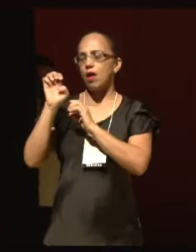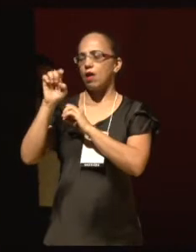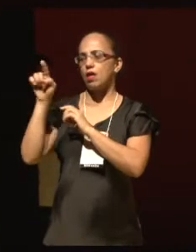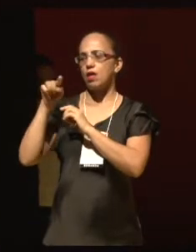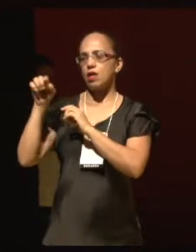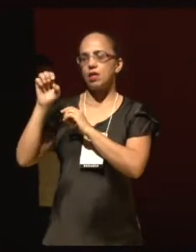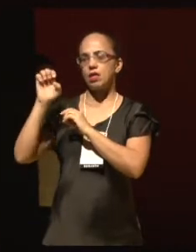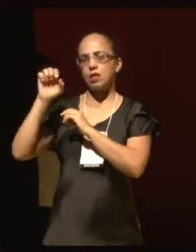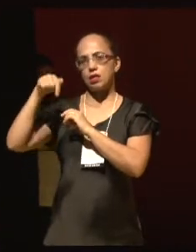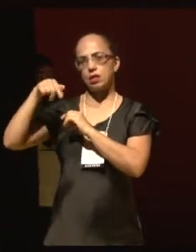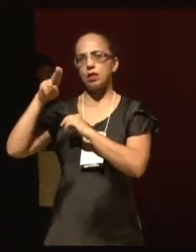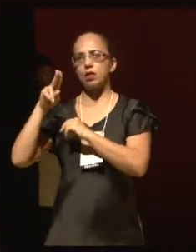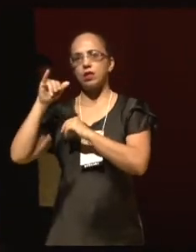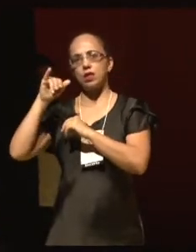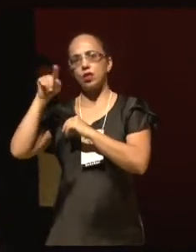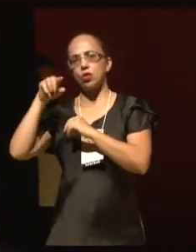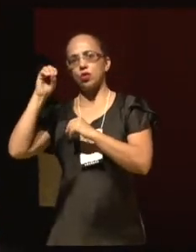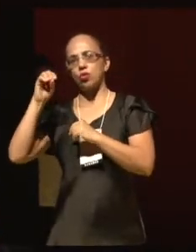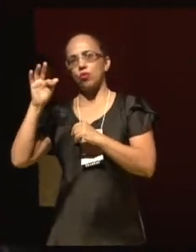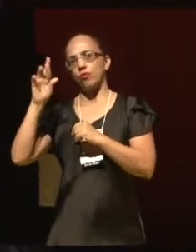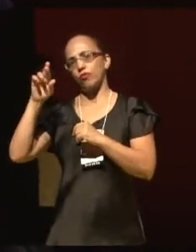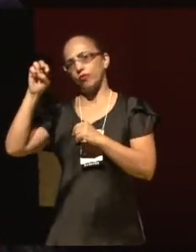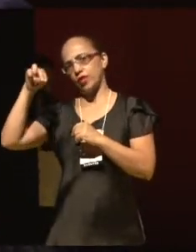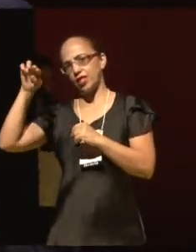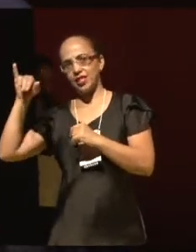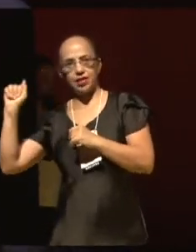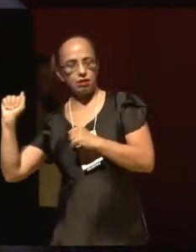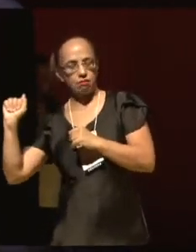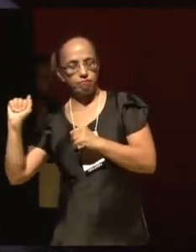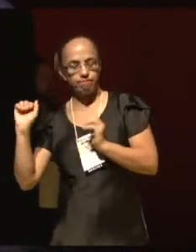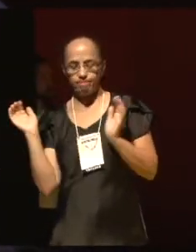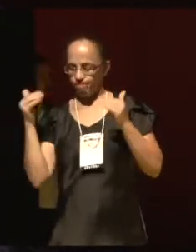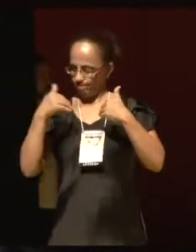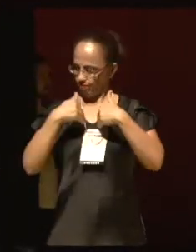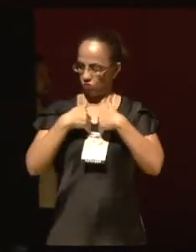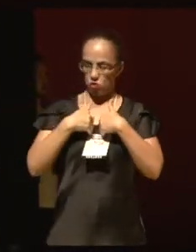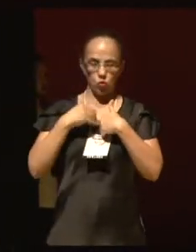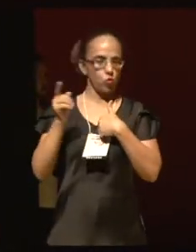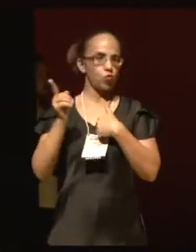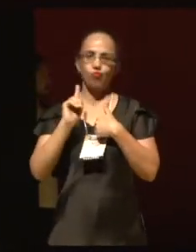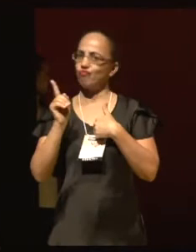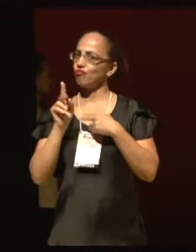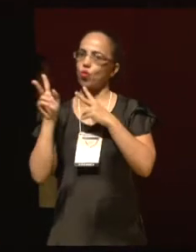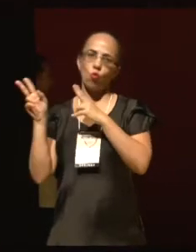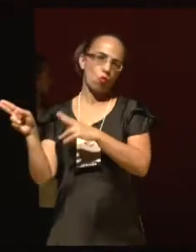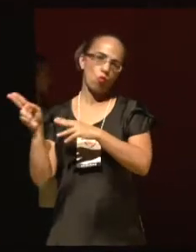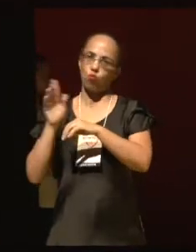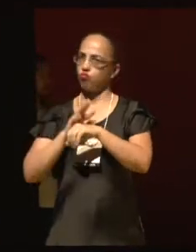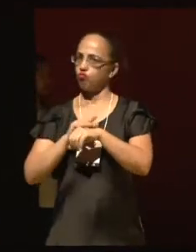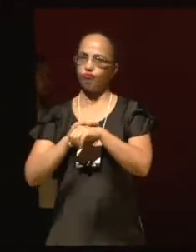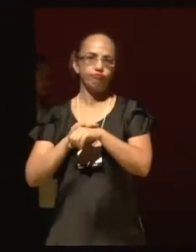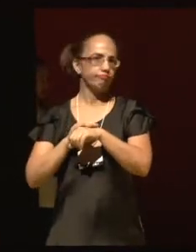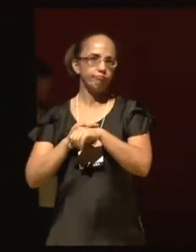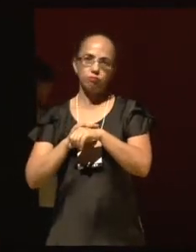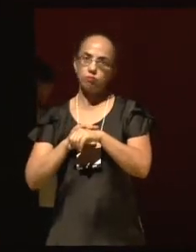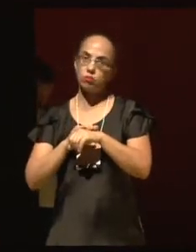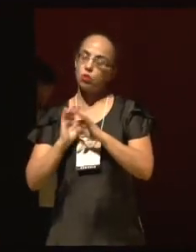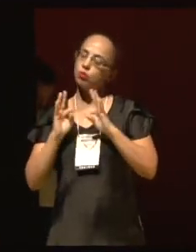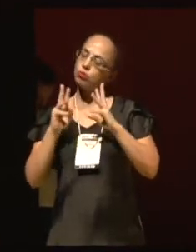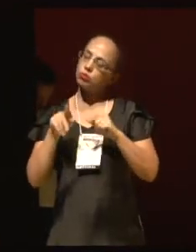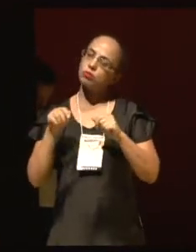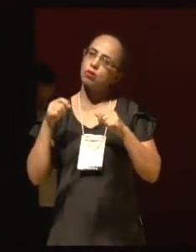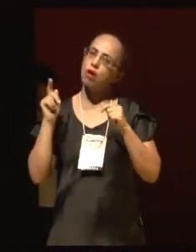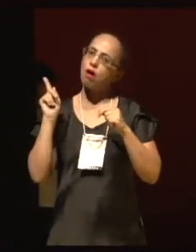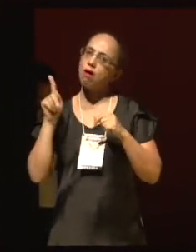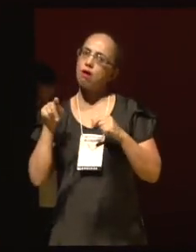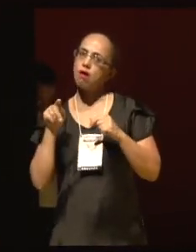doença. O autismo não é uma doença. Tudo isso deve ser aquele um